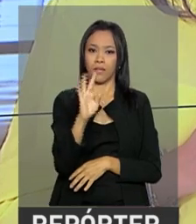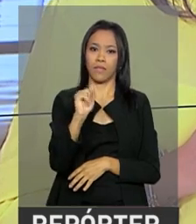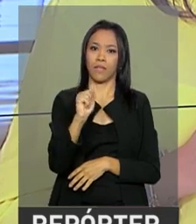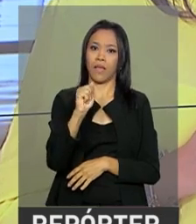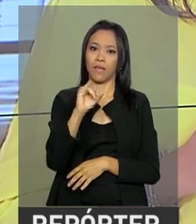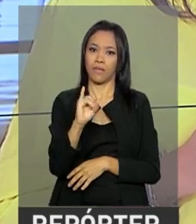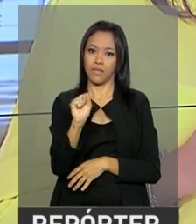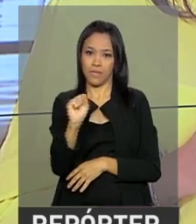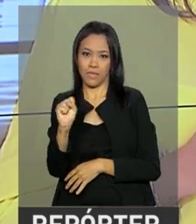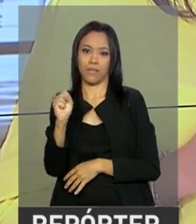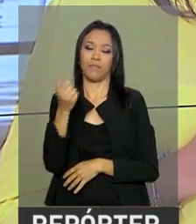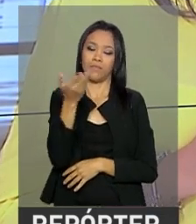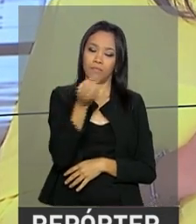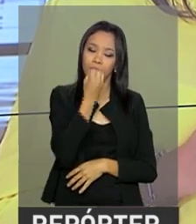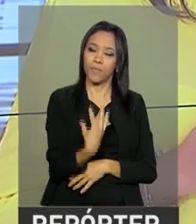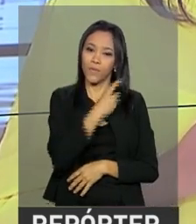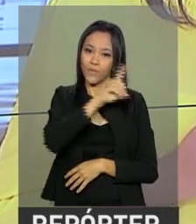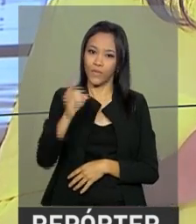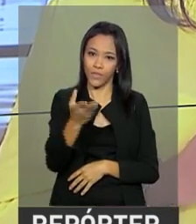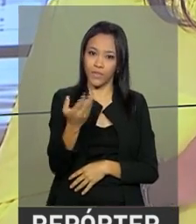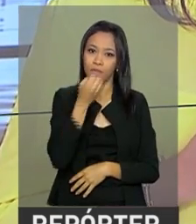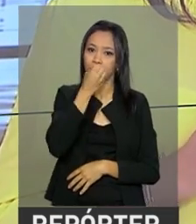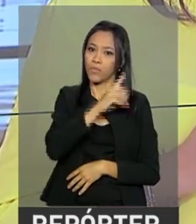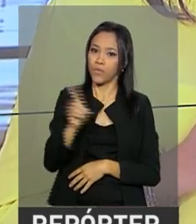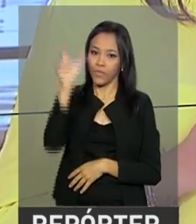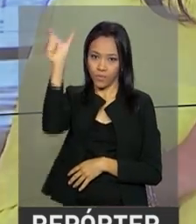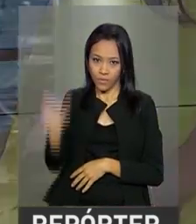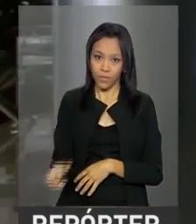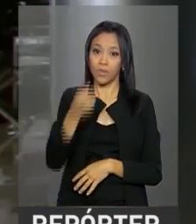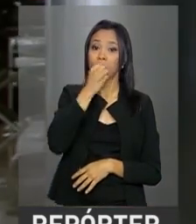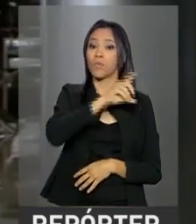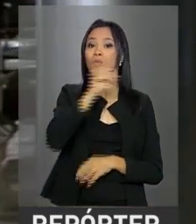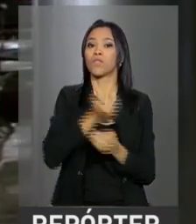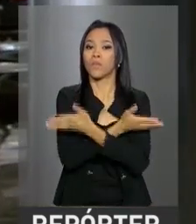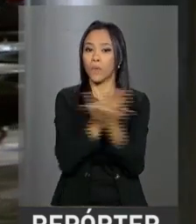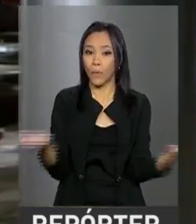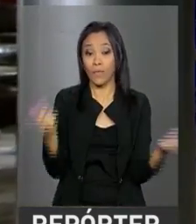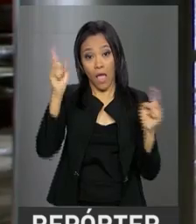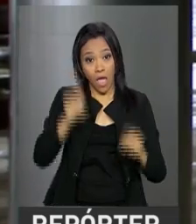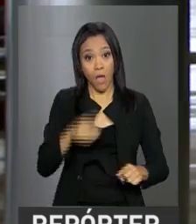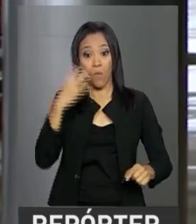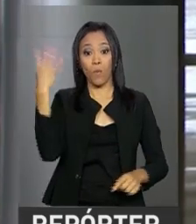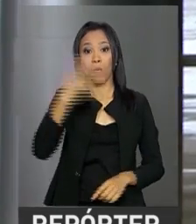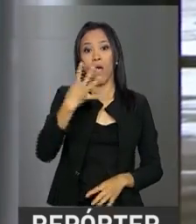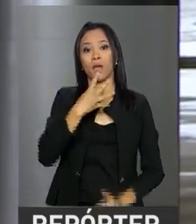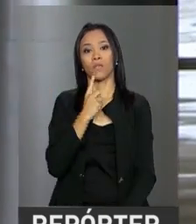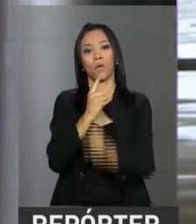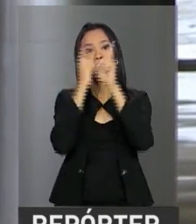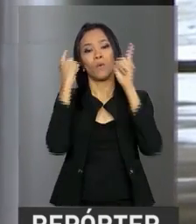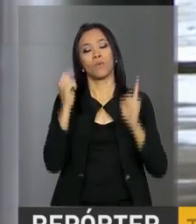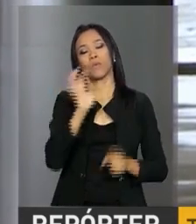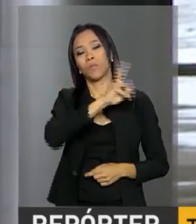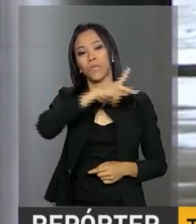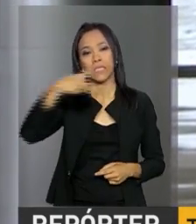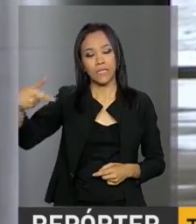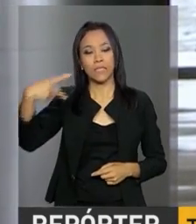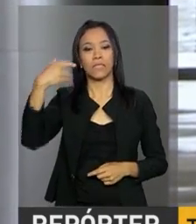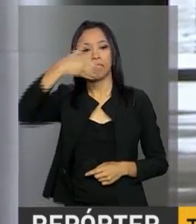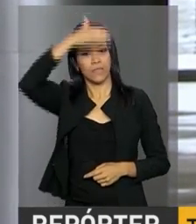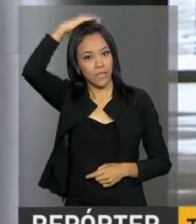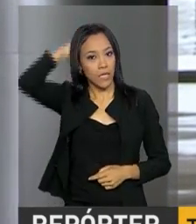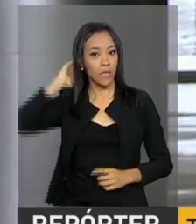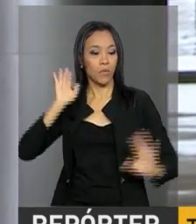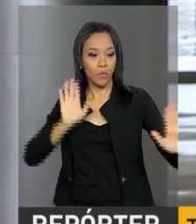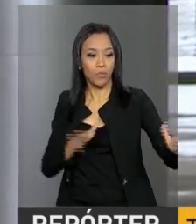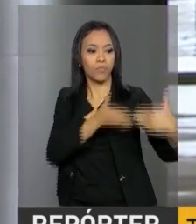vivo Oi taí bom dia bom dia Leandro Bom dia a todos Esse é o quarto encontro do presidente Michel Temer com empresários da indústria